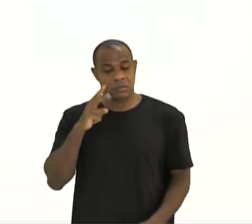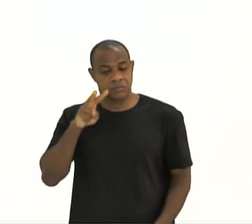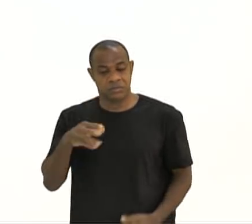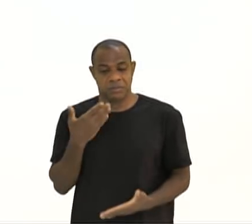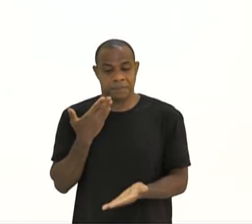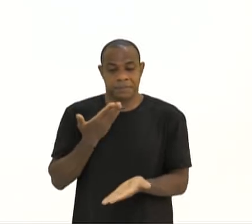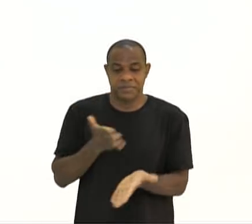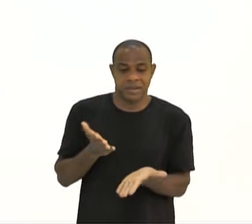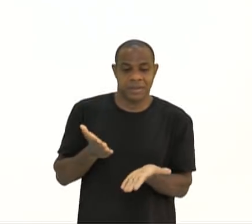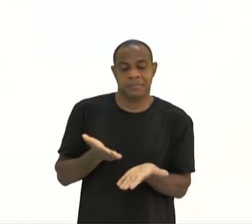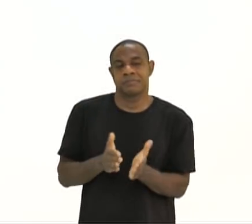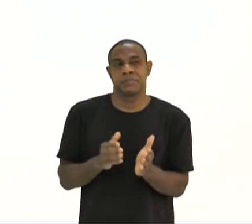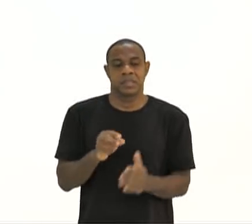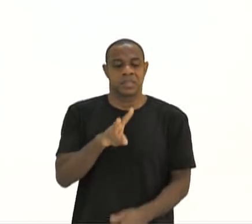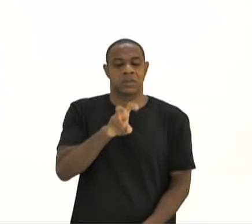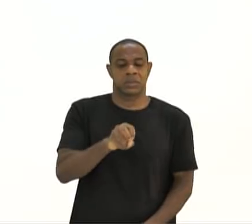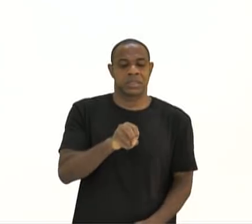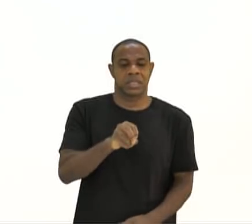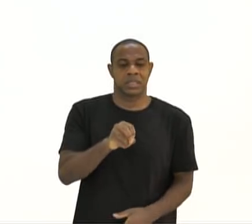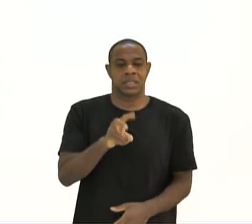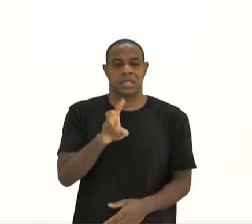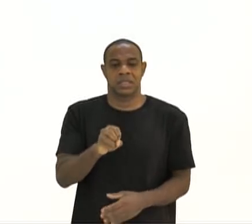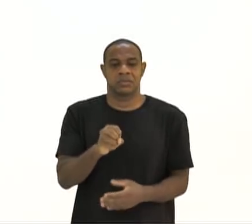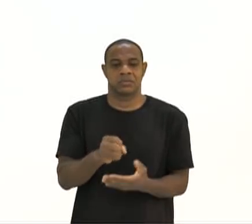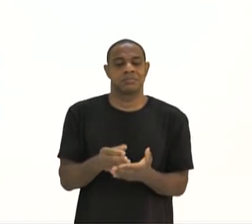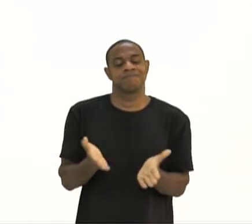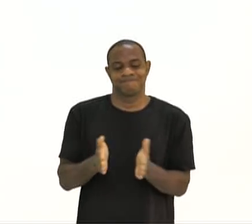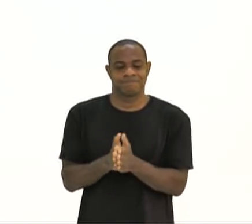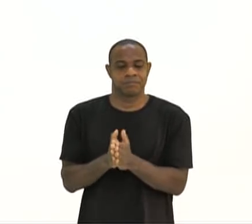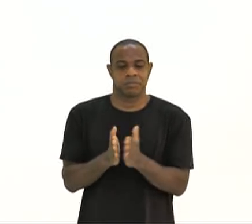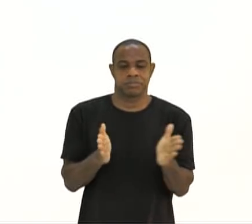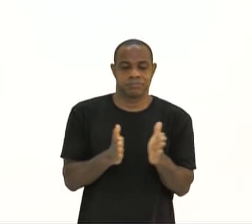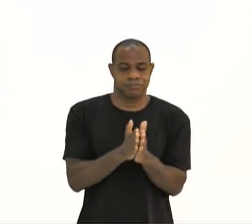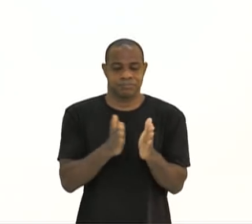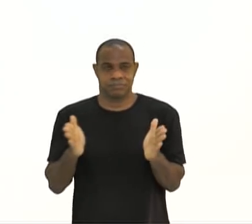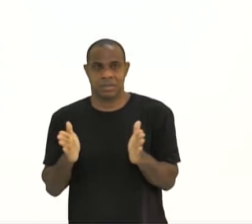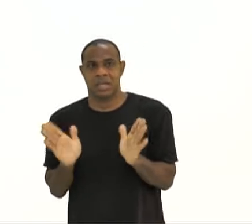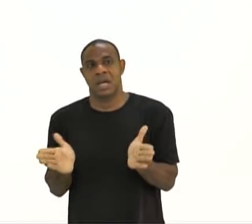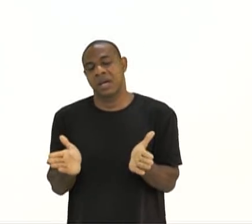50 anos. Agora é tarde demais para ser reprovado.